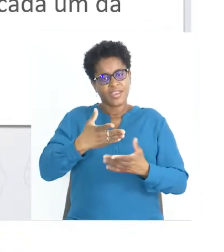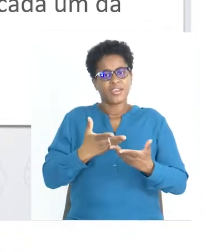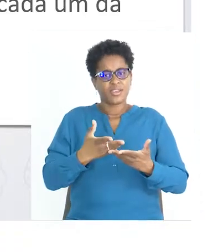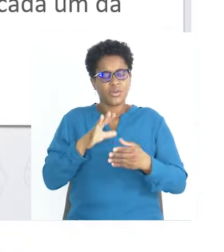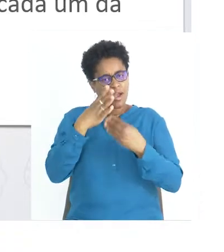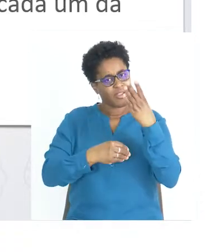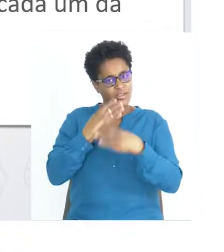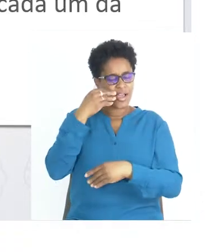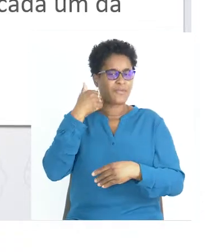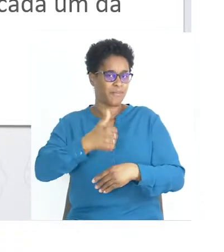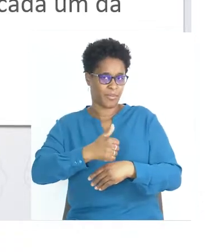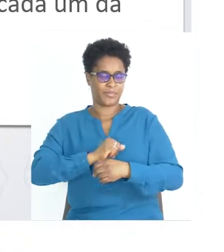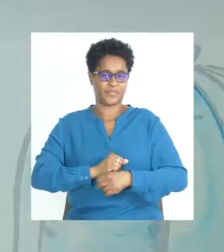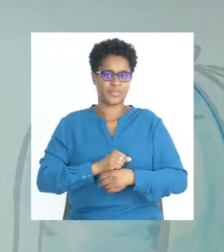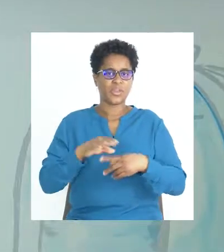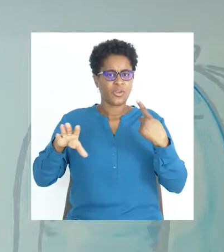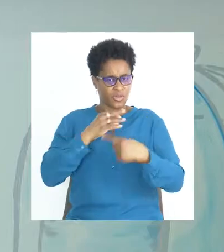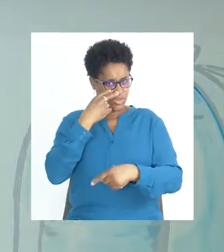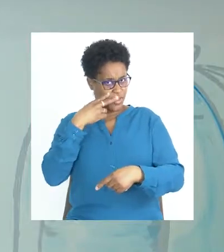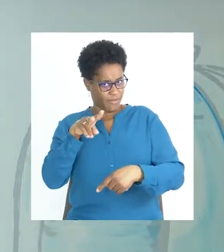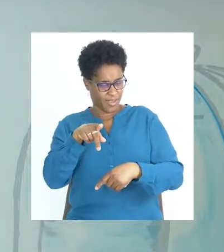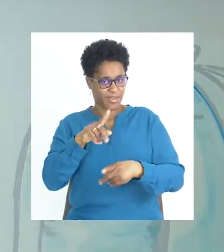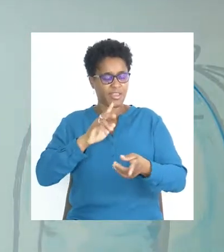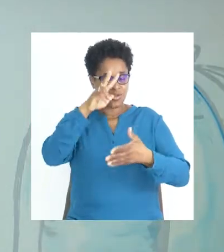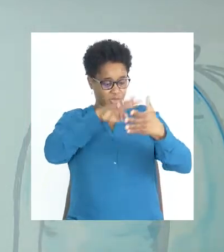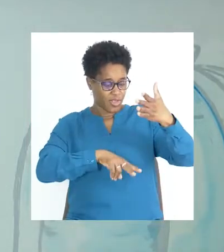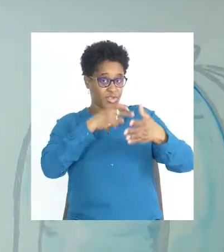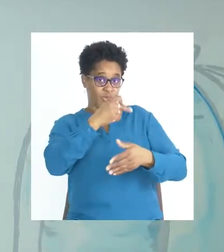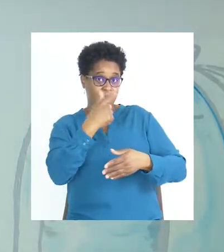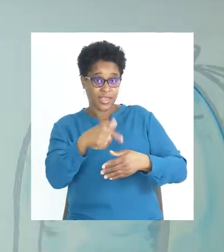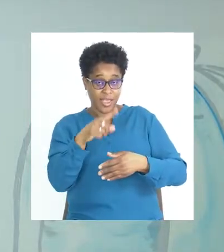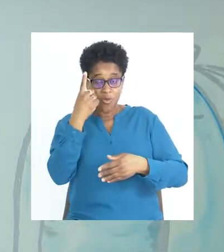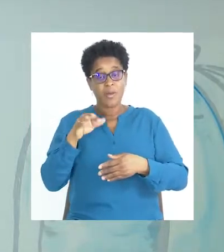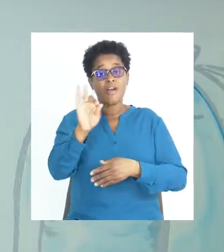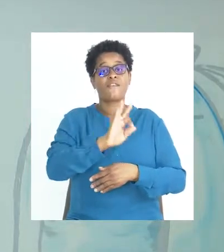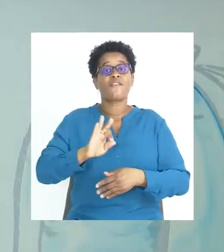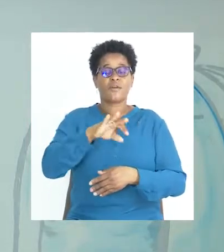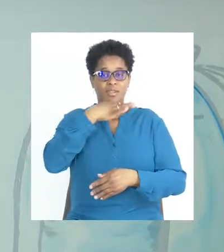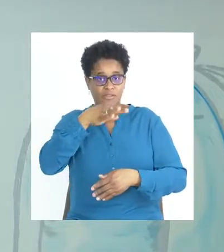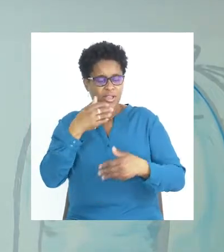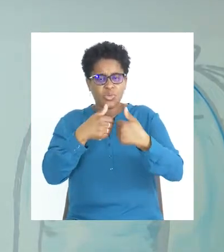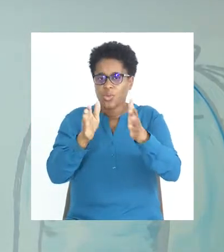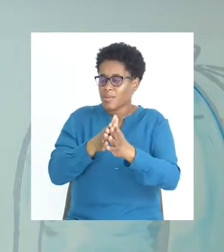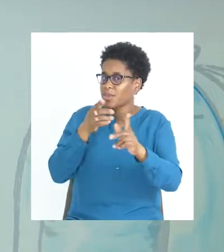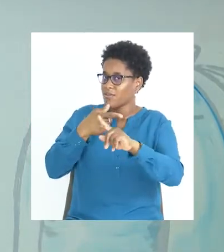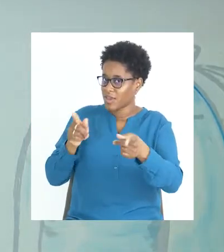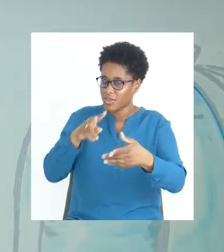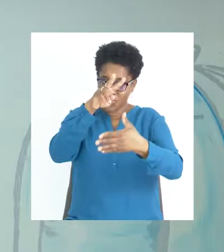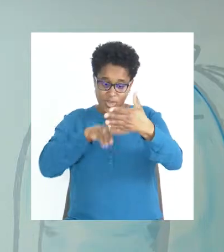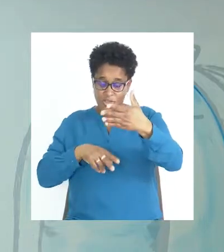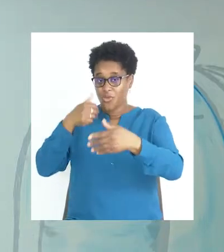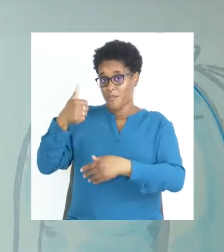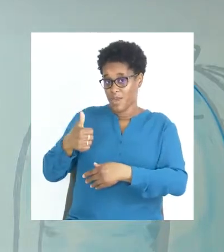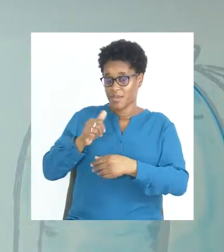um advogado notável. Consegues ver que no texto A há uma forma de falar totalmente diferente